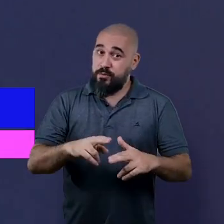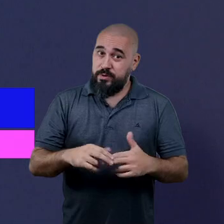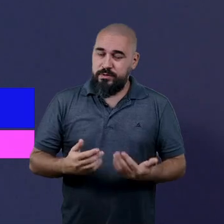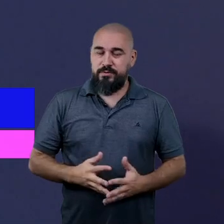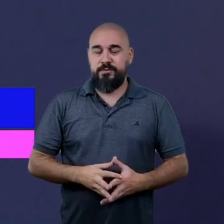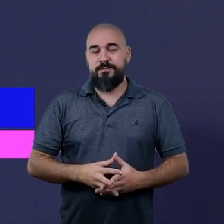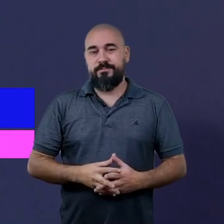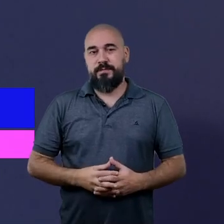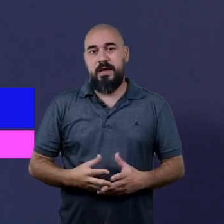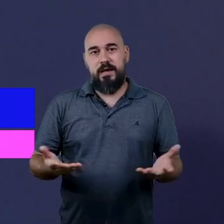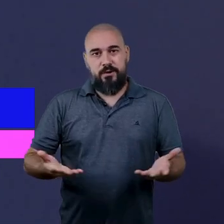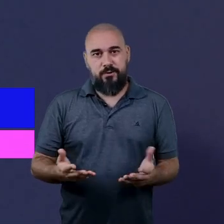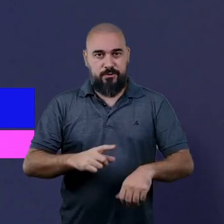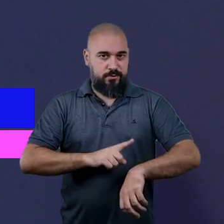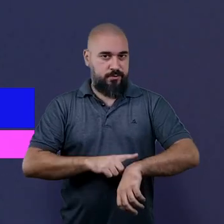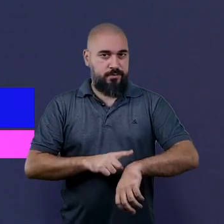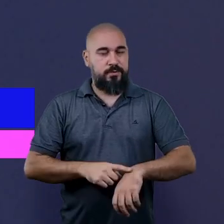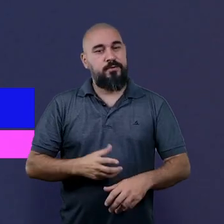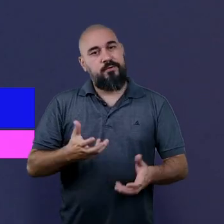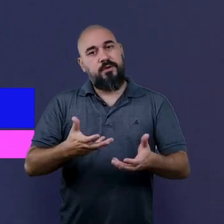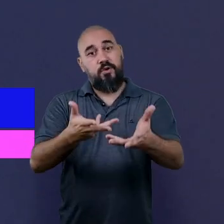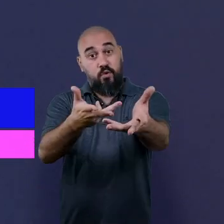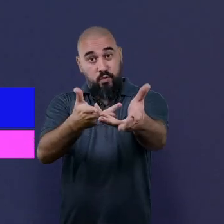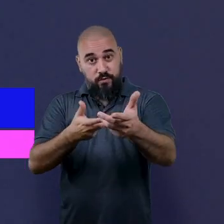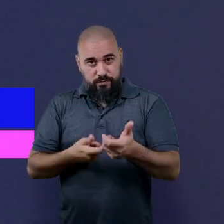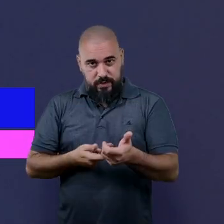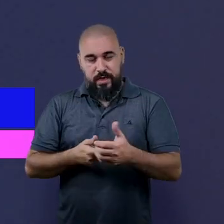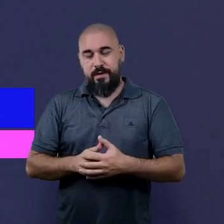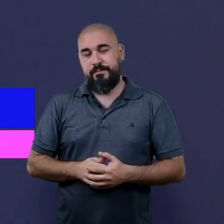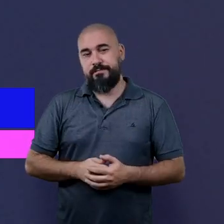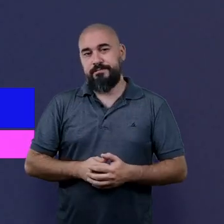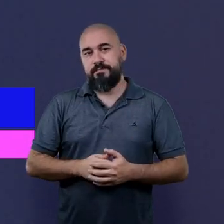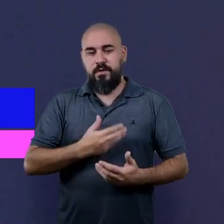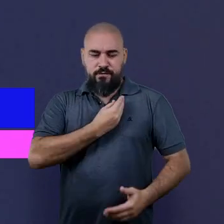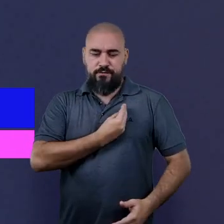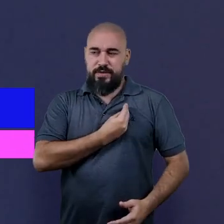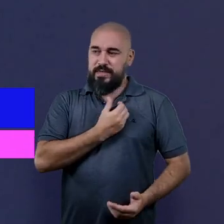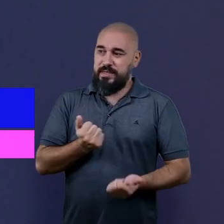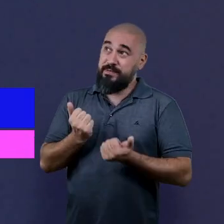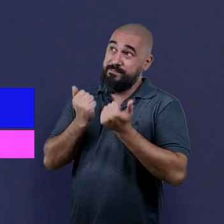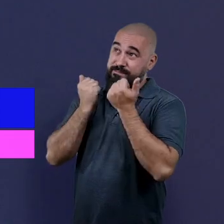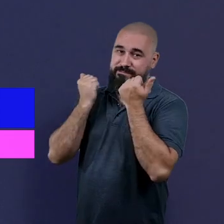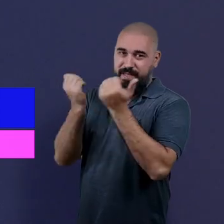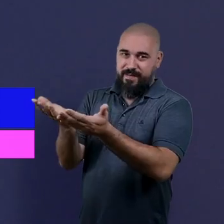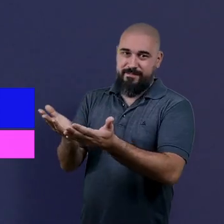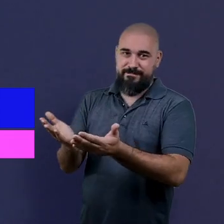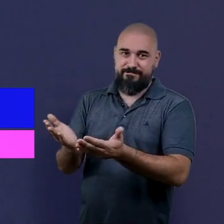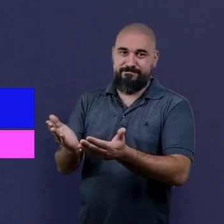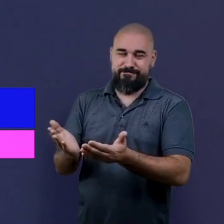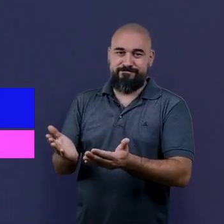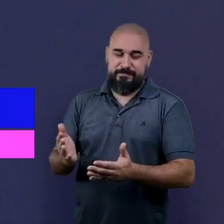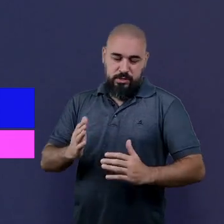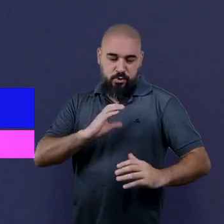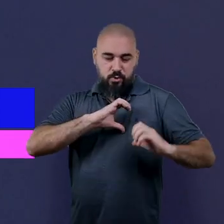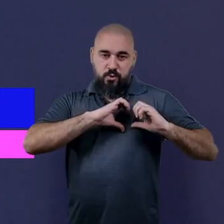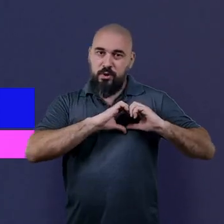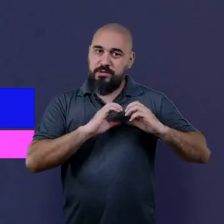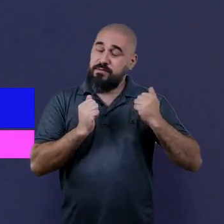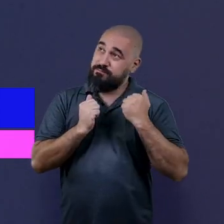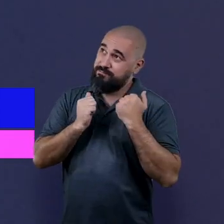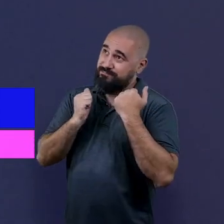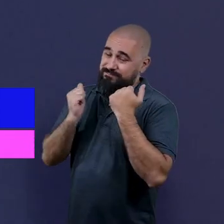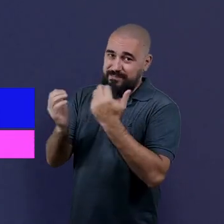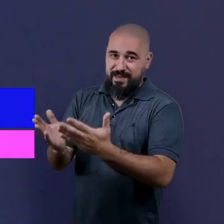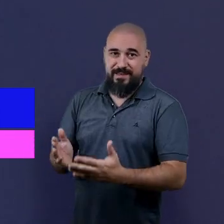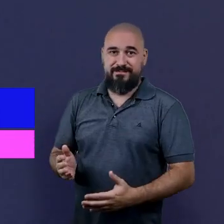uma vez lhe convidar a colocar a sua vida nas mãos do Senhor. A entregar tudo o que você tem.